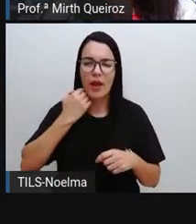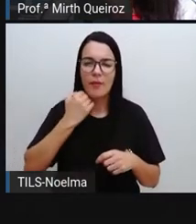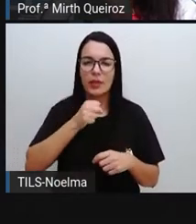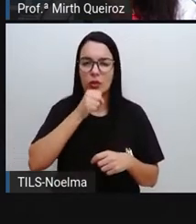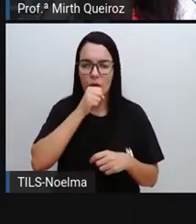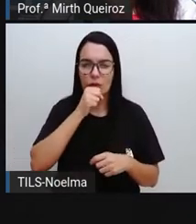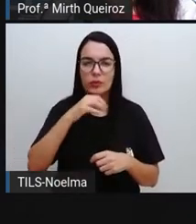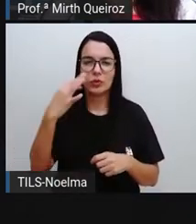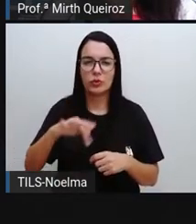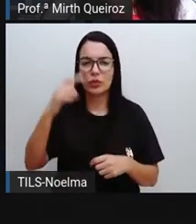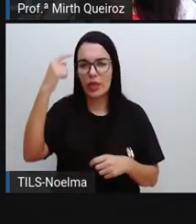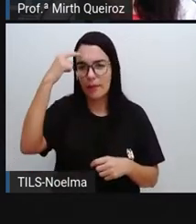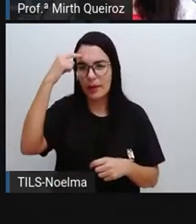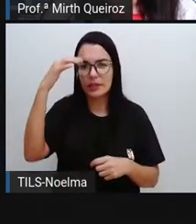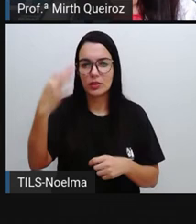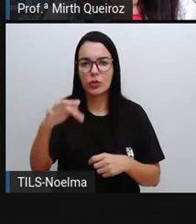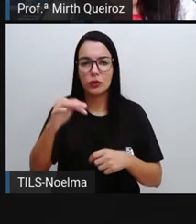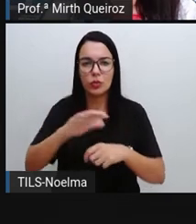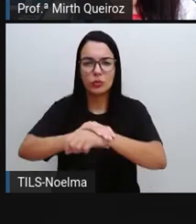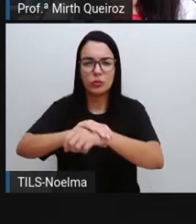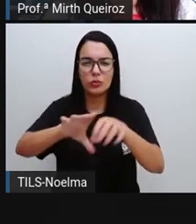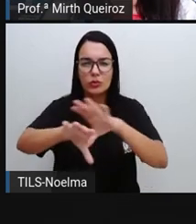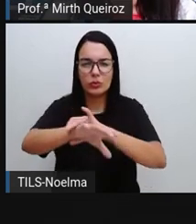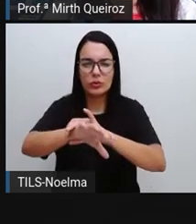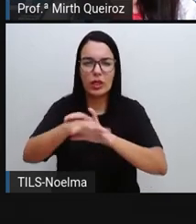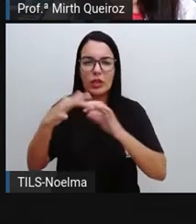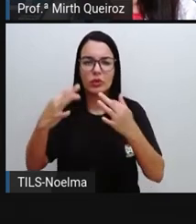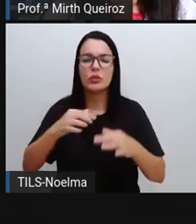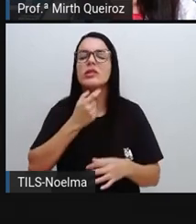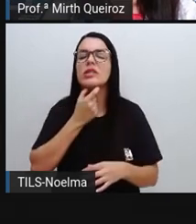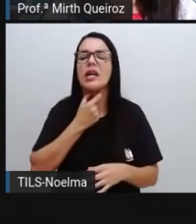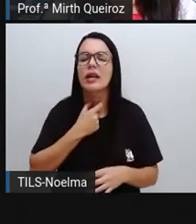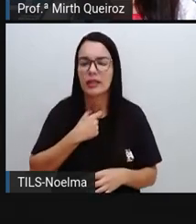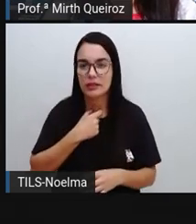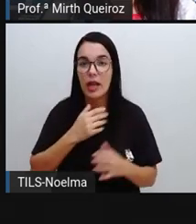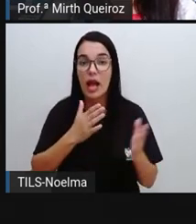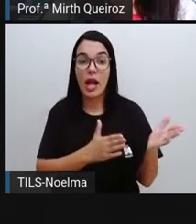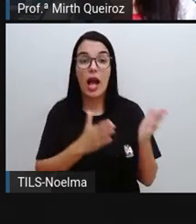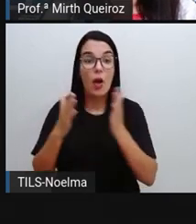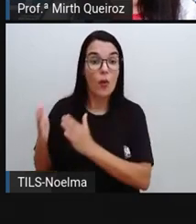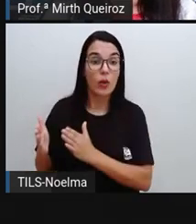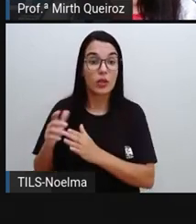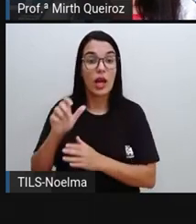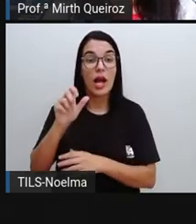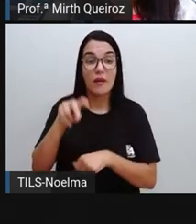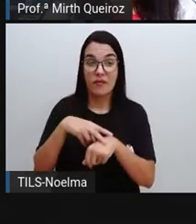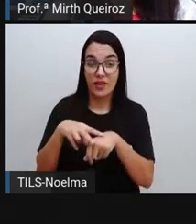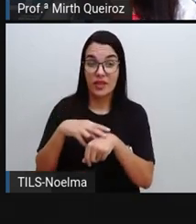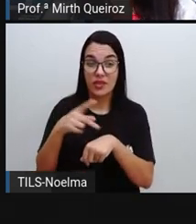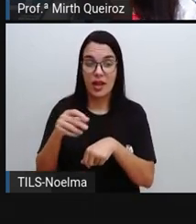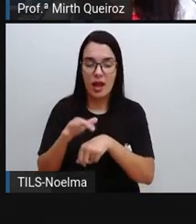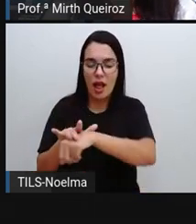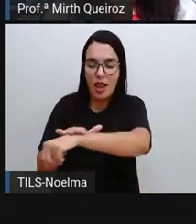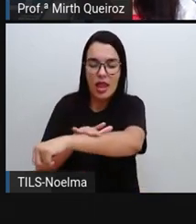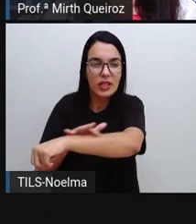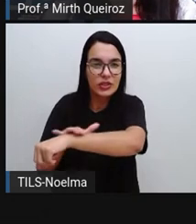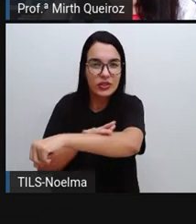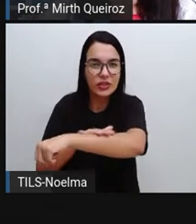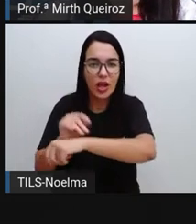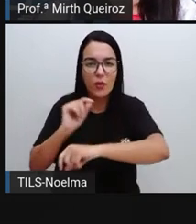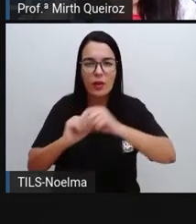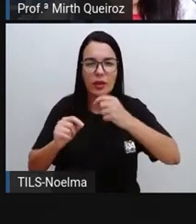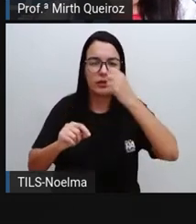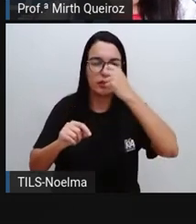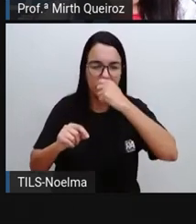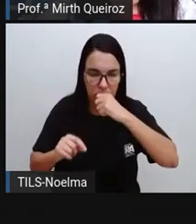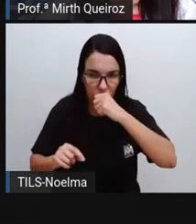dor nos músculos, nas juntas, dor de garganta. Já no caso de alergia, espirros, tosse, olhos irritados,